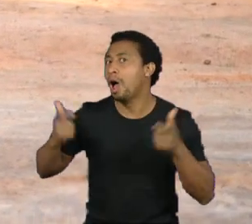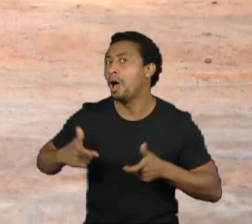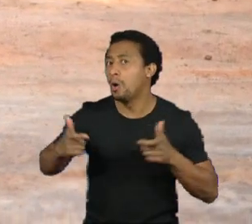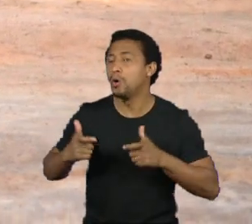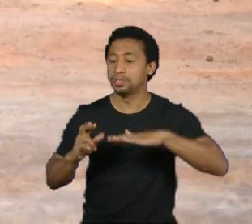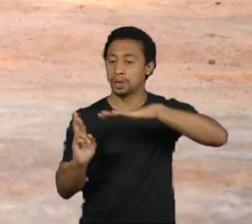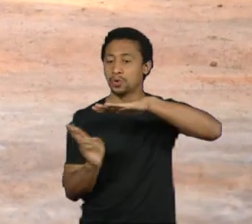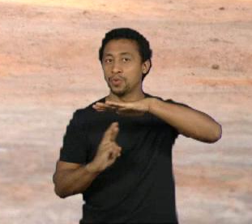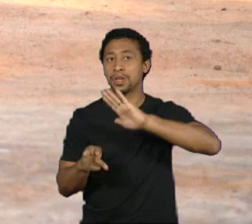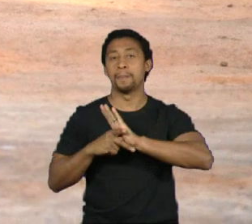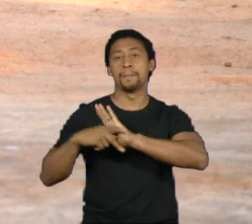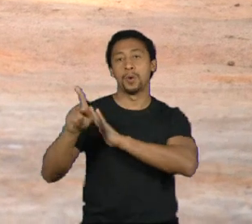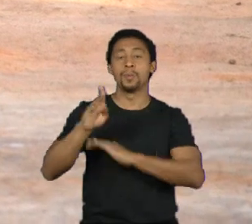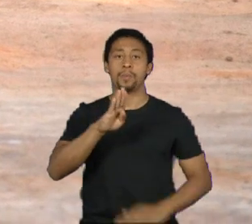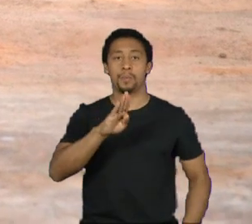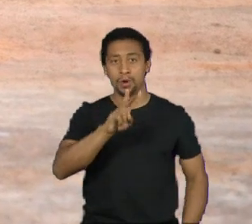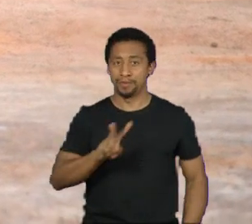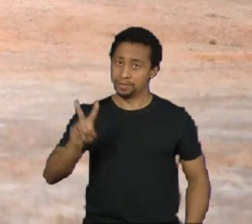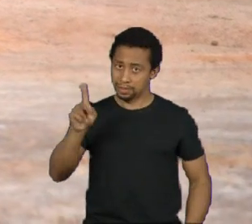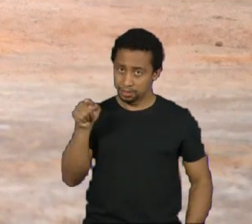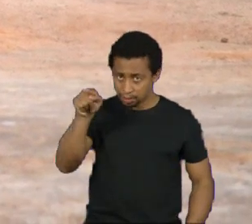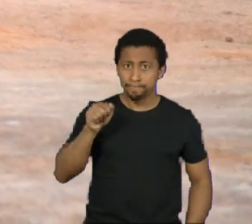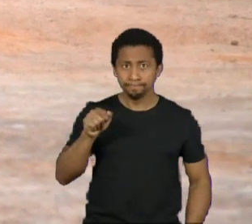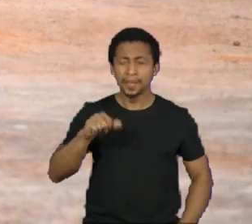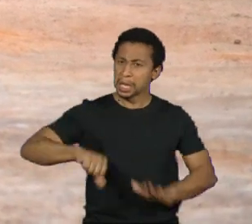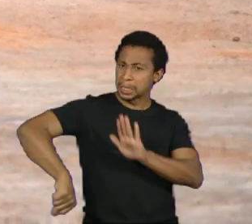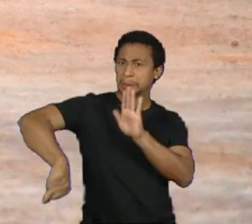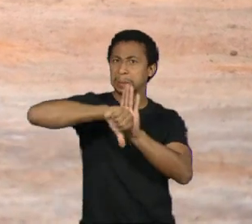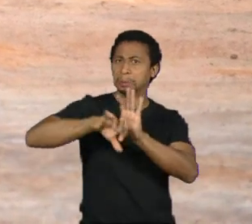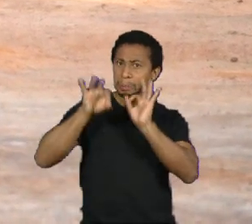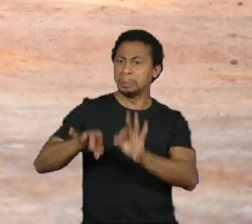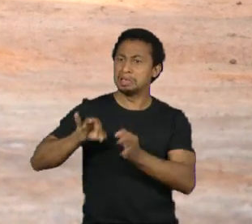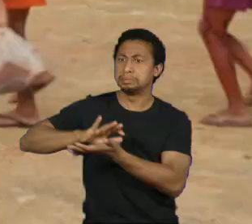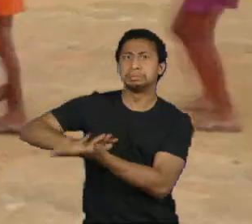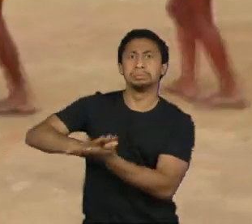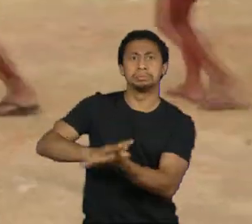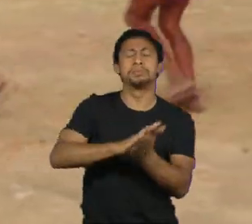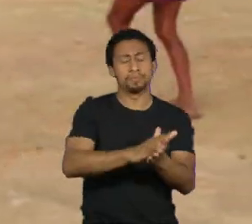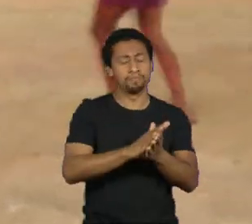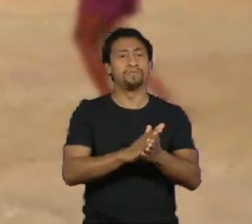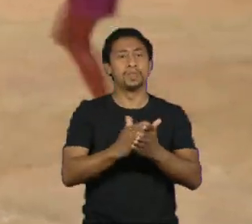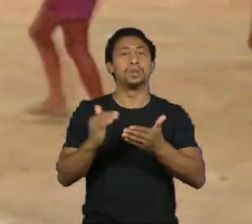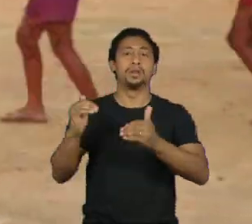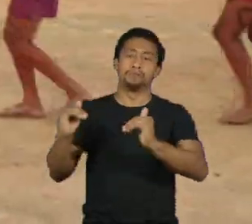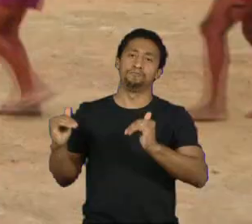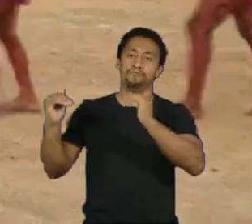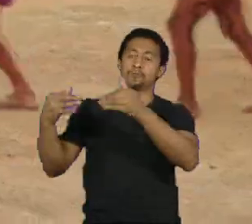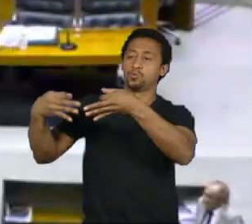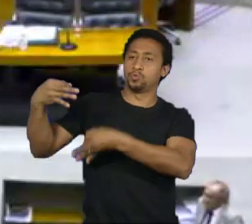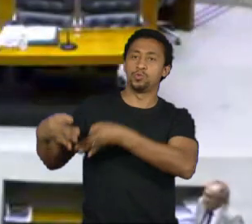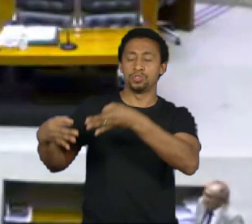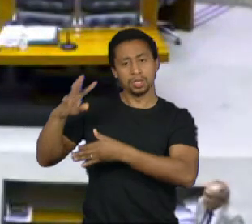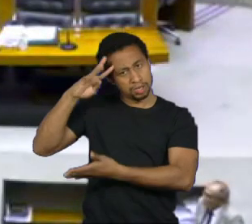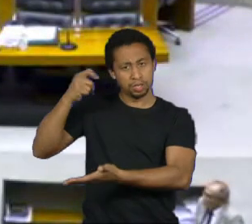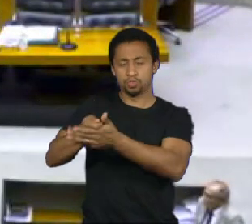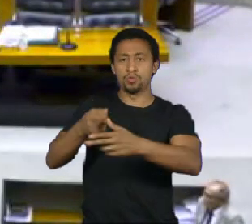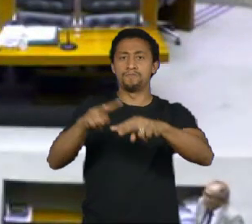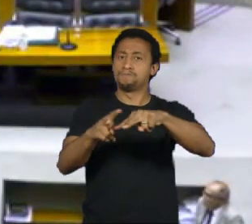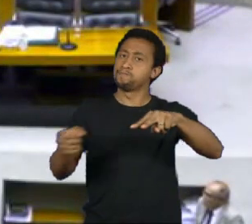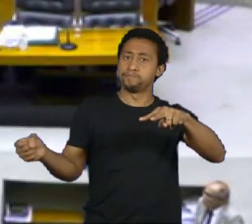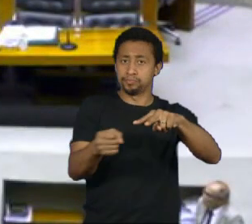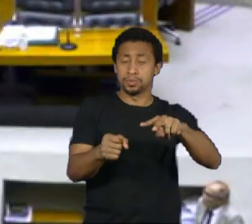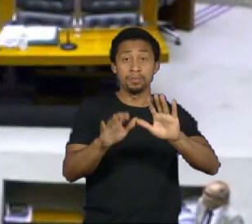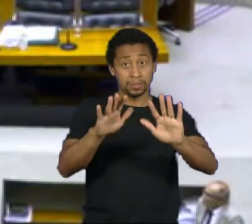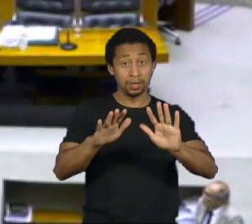2006, o episódio foi considerado crime de genocídio pelo Superior Tribunal de Justiça. Já a Comissão de